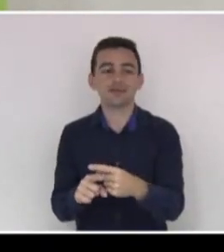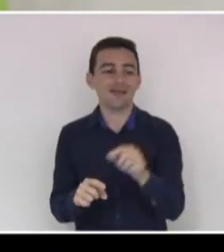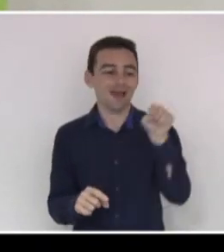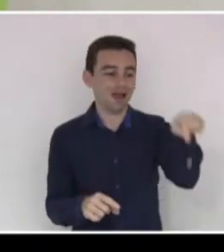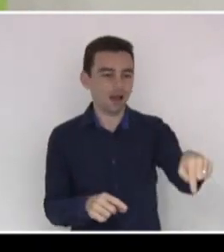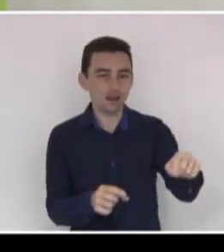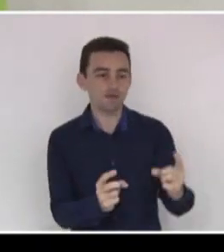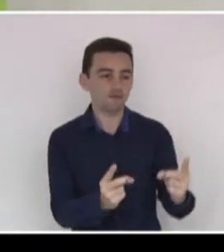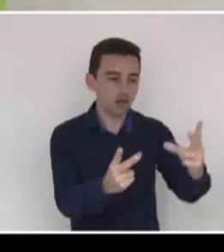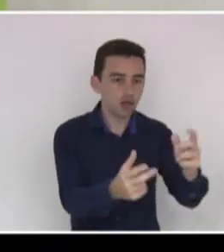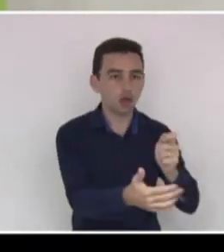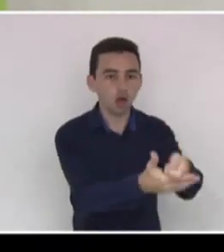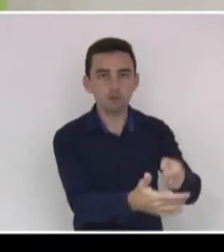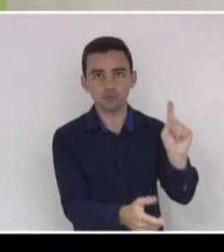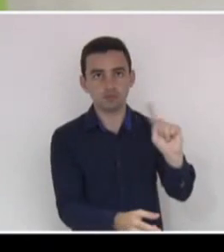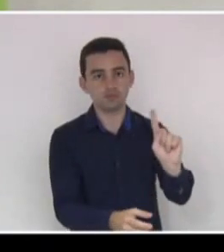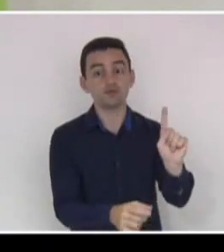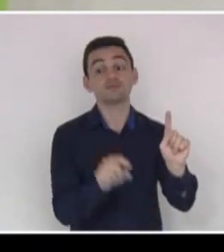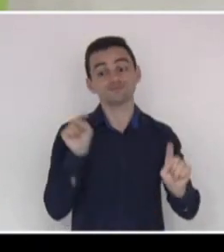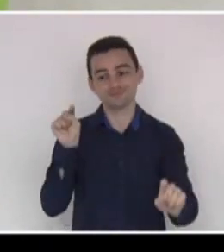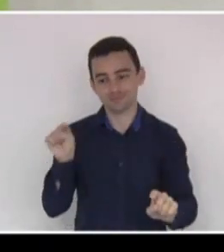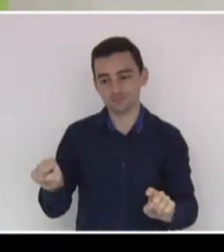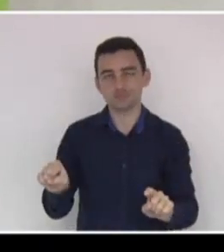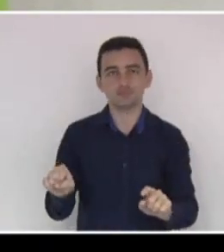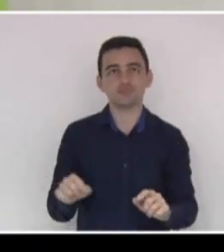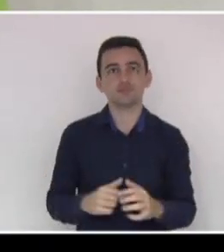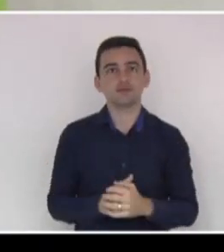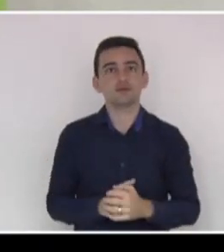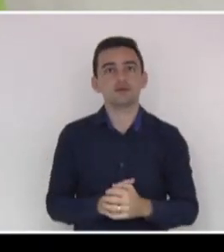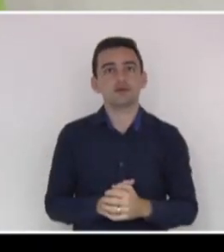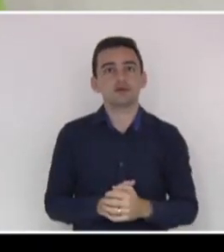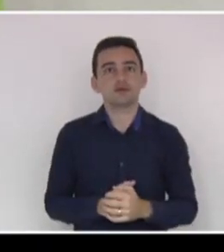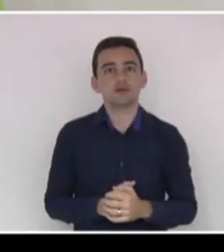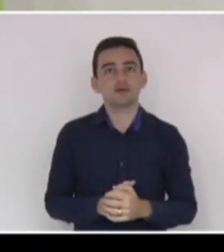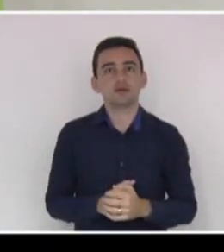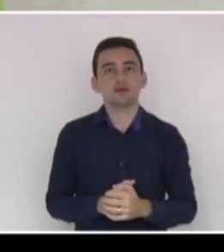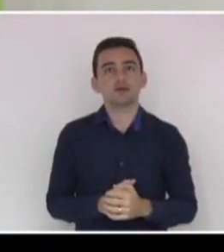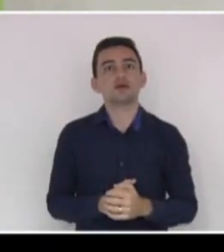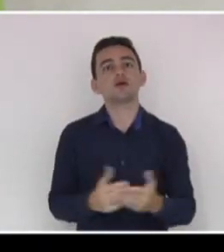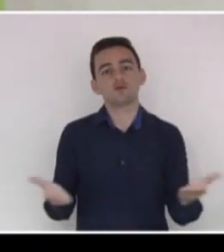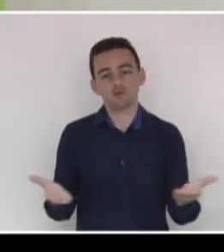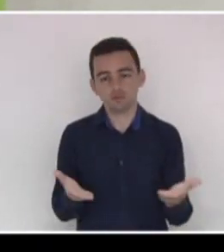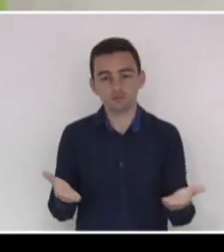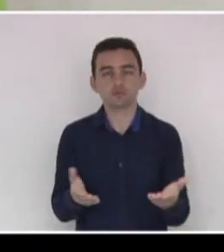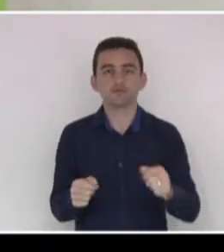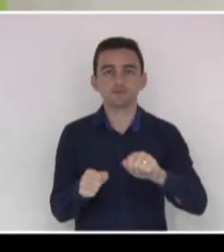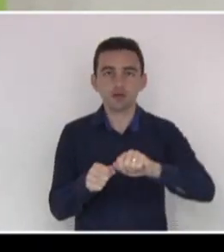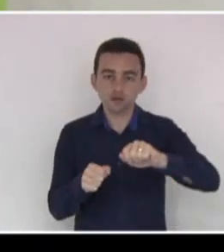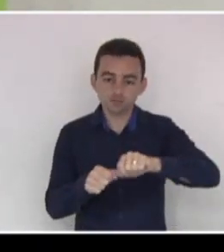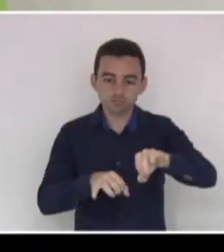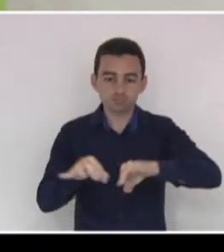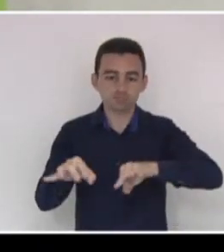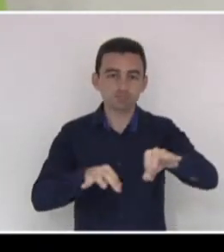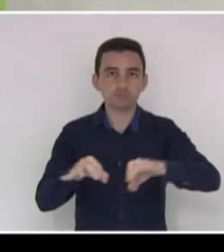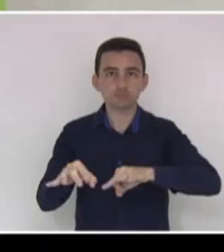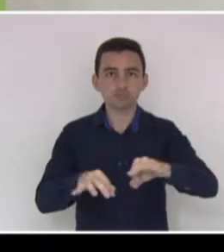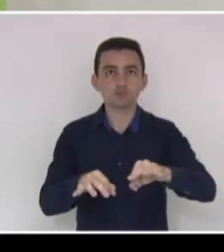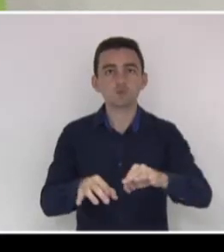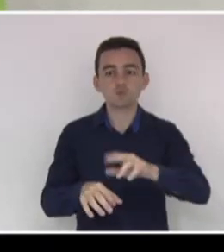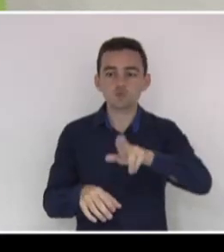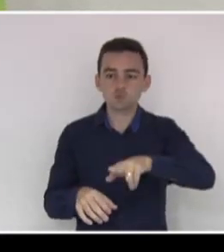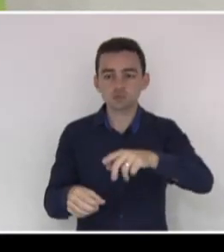produto. É o que a gente faz hoje nesses municípios todos. Nós